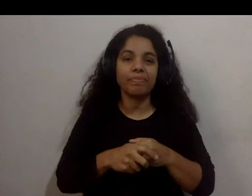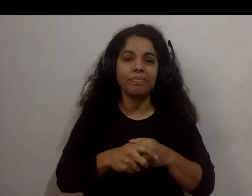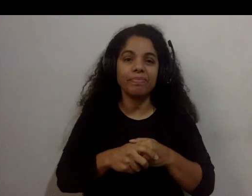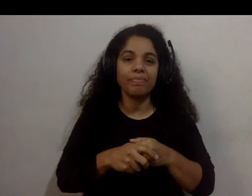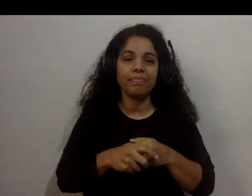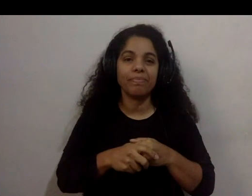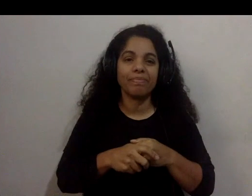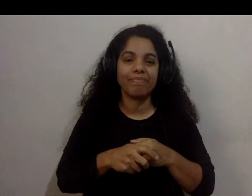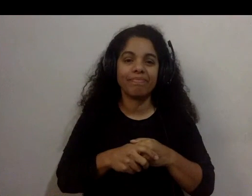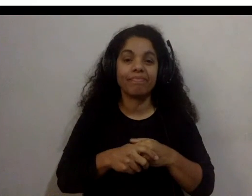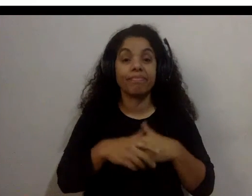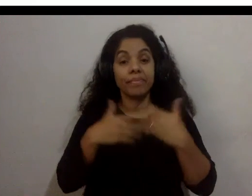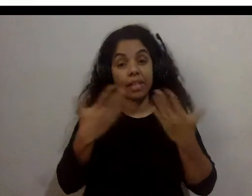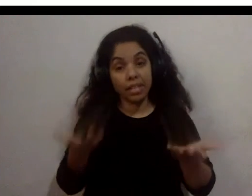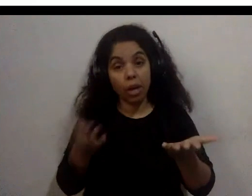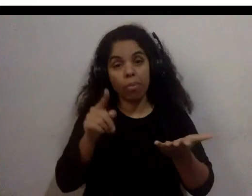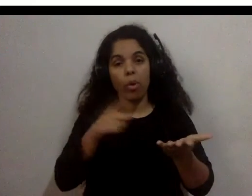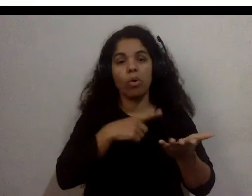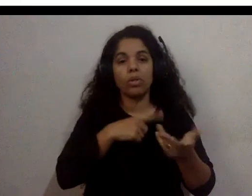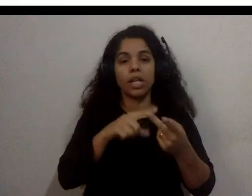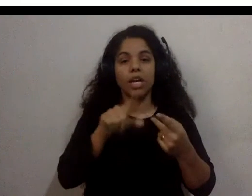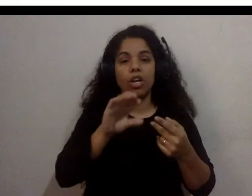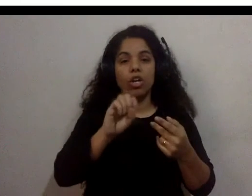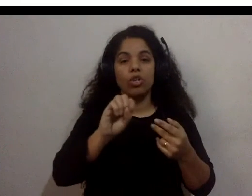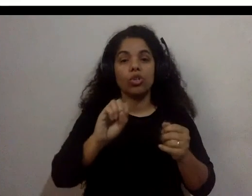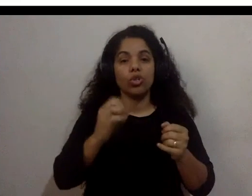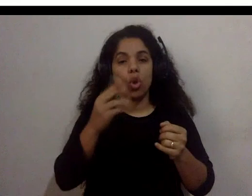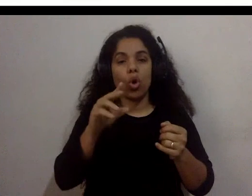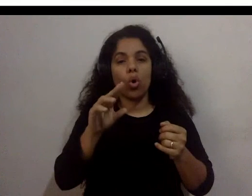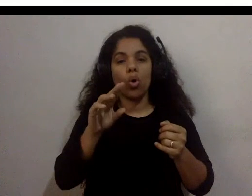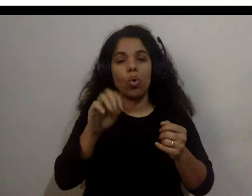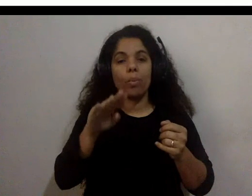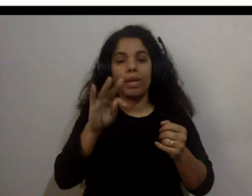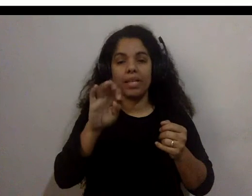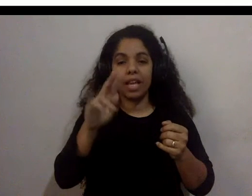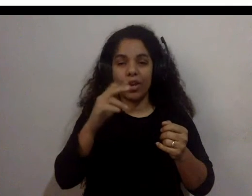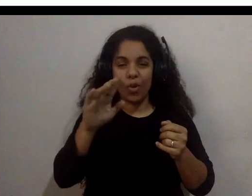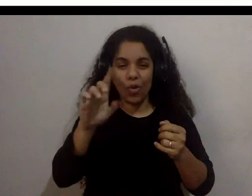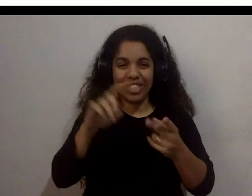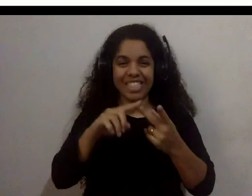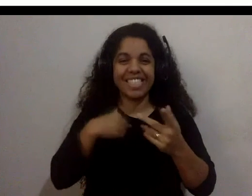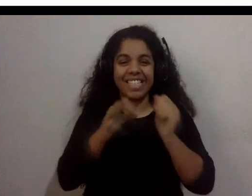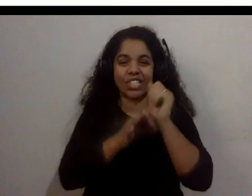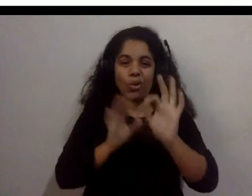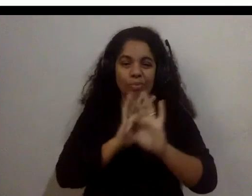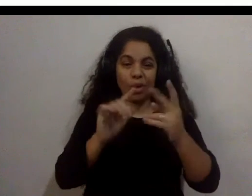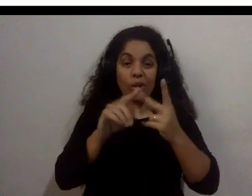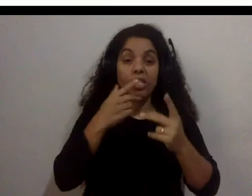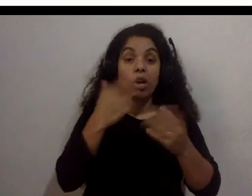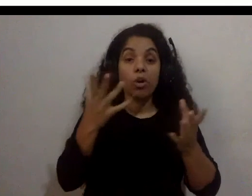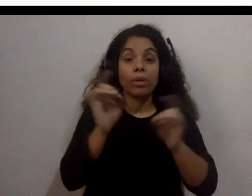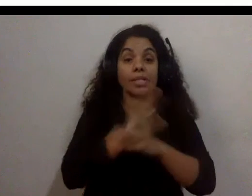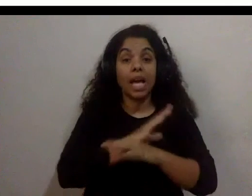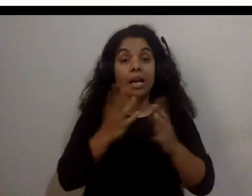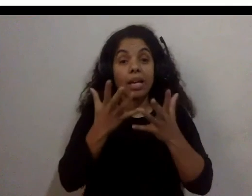Então, show me code, aí o problema que a gente estava falando, como cliente eu gostaria de enviar uma mensagem. E para